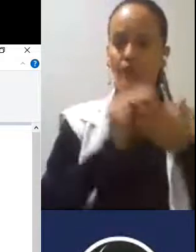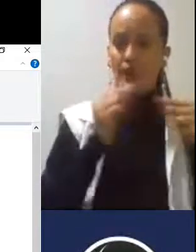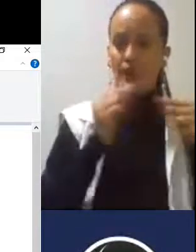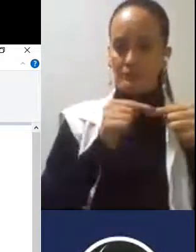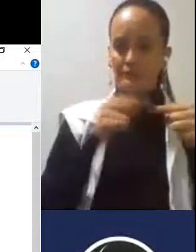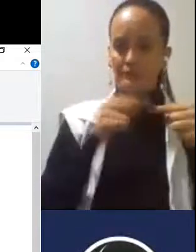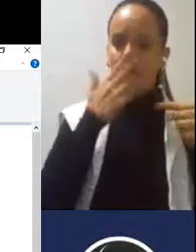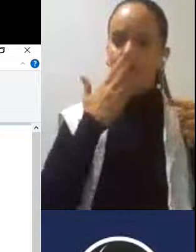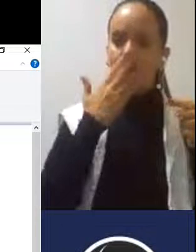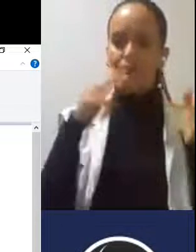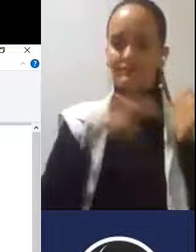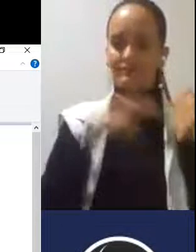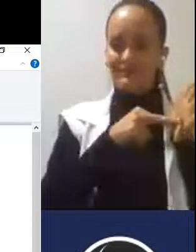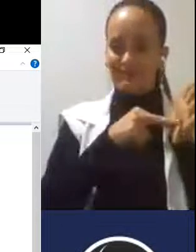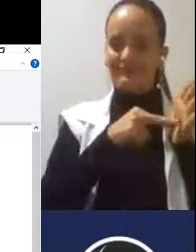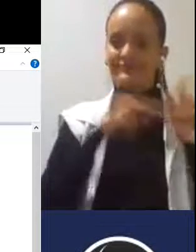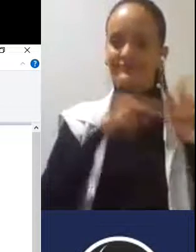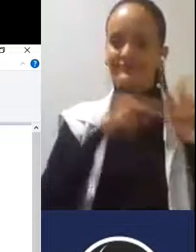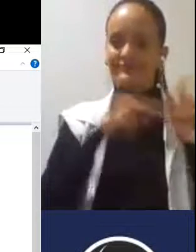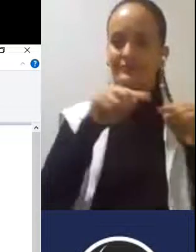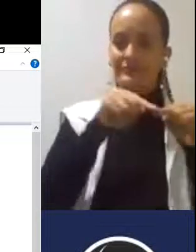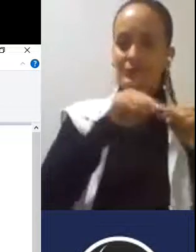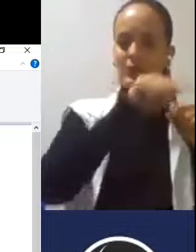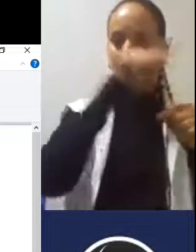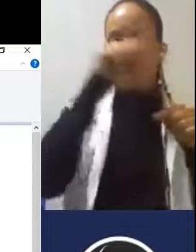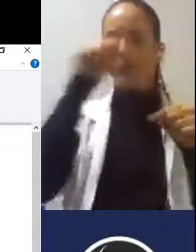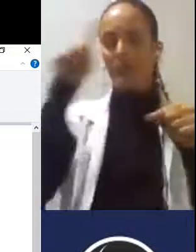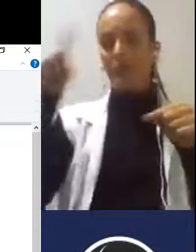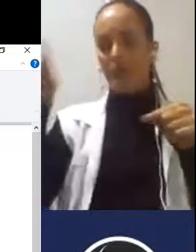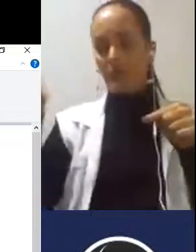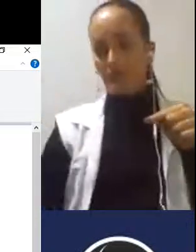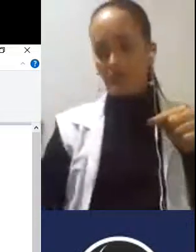certo? Só um instante.